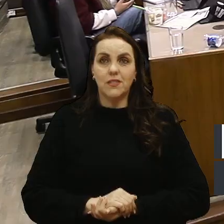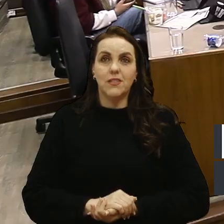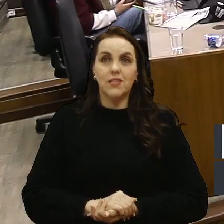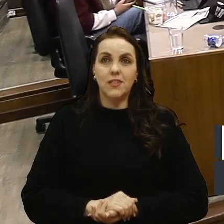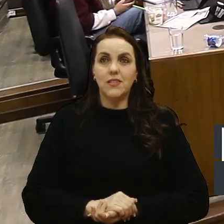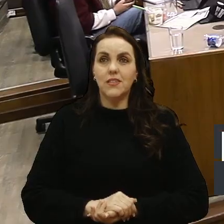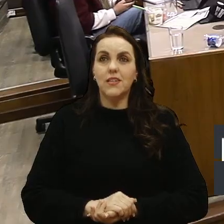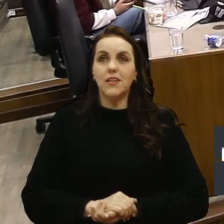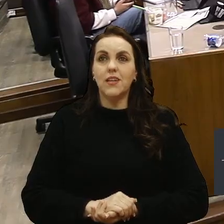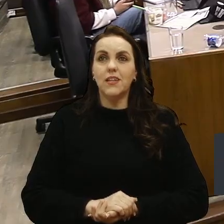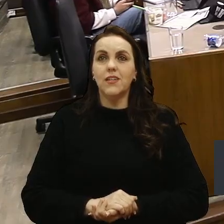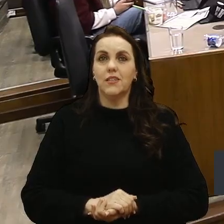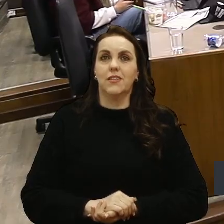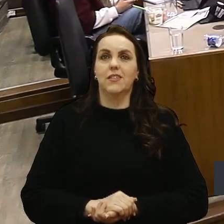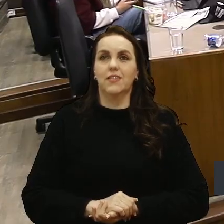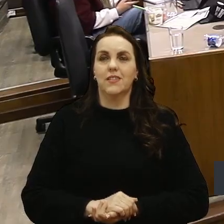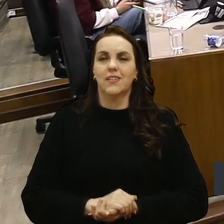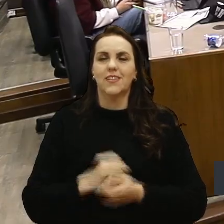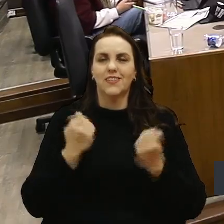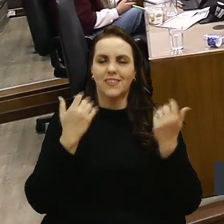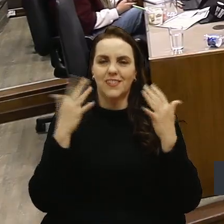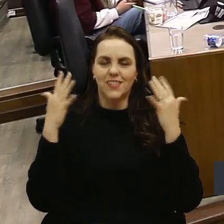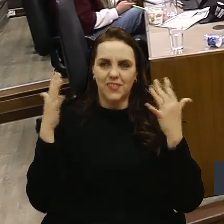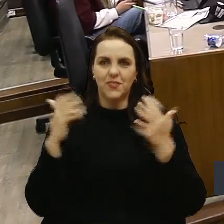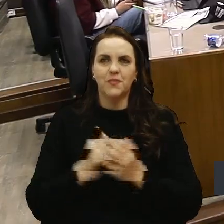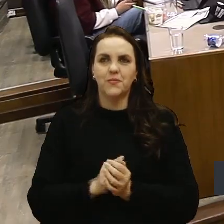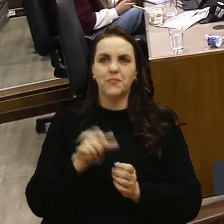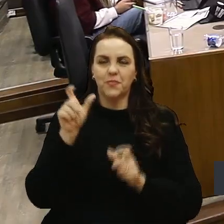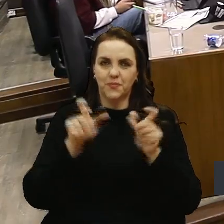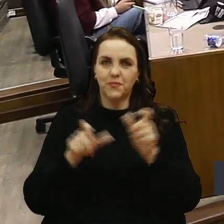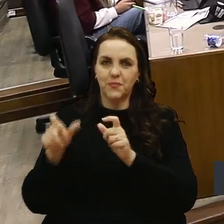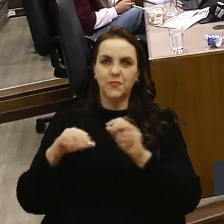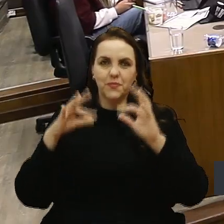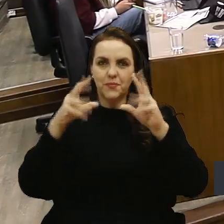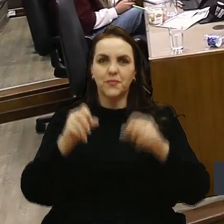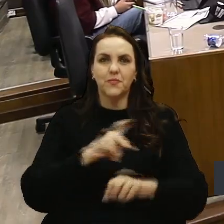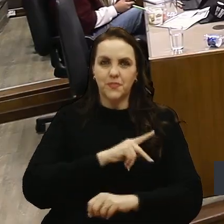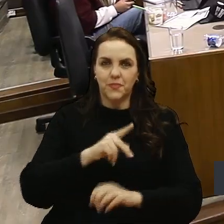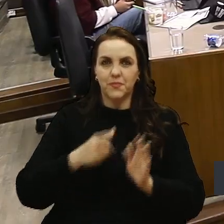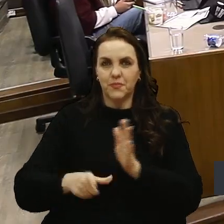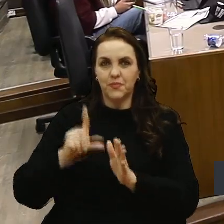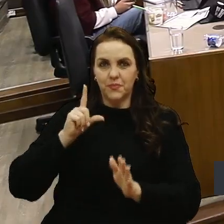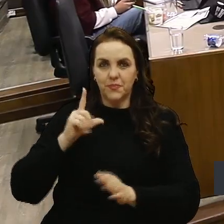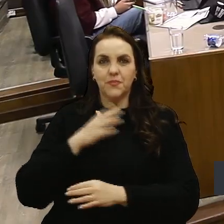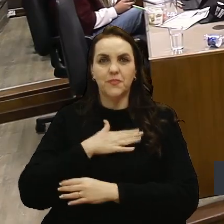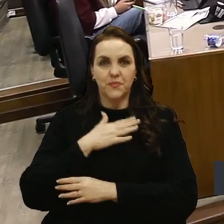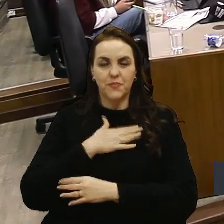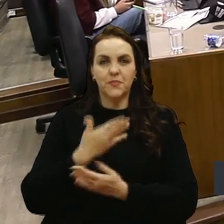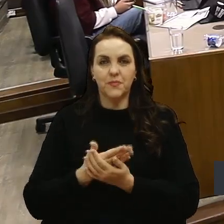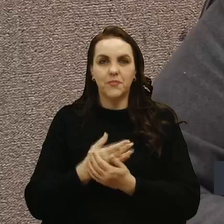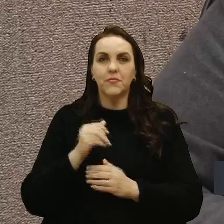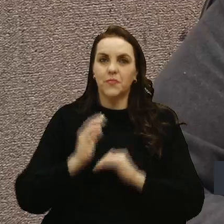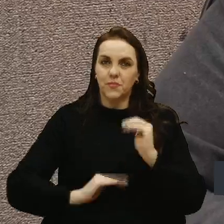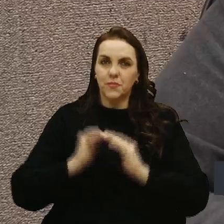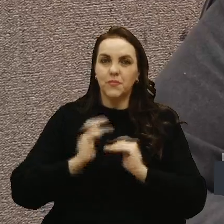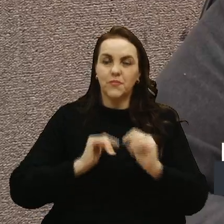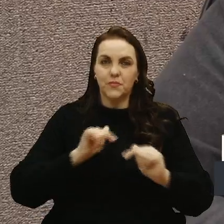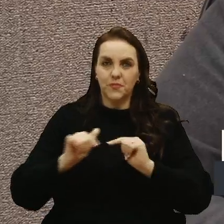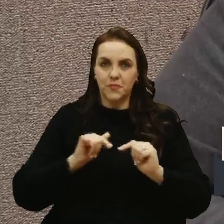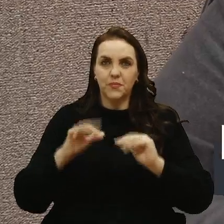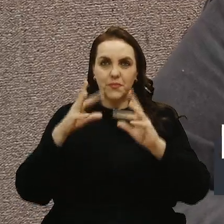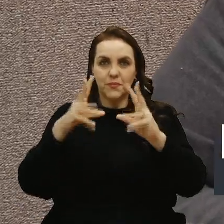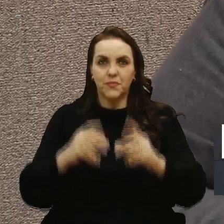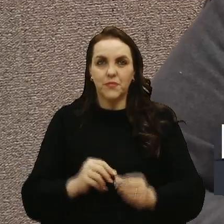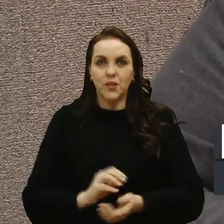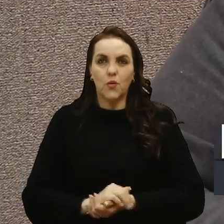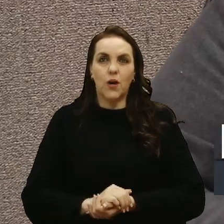Caleb Garbim. Rapidamente, presidente, lhe parabenizar, em sua pessoa, todos os outros presidentes que lhe antecederam, que construíram esse trabalho a muitas mãos, aos profissionais do